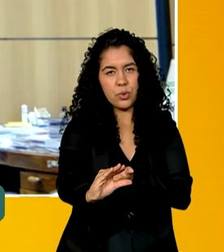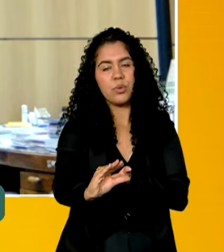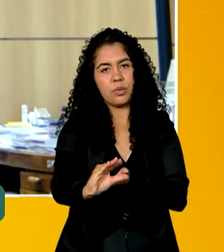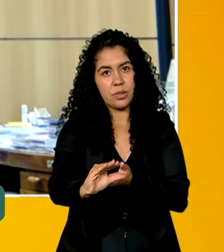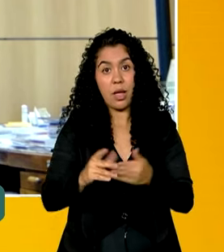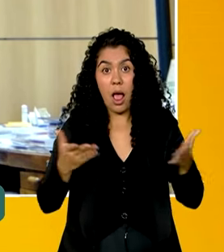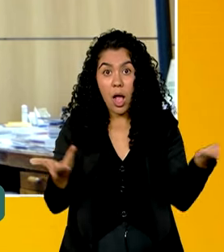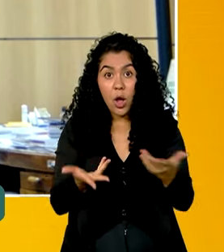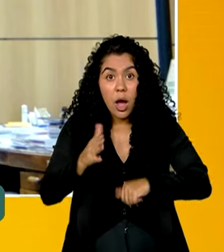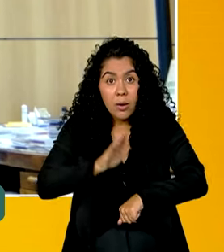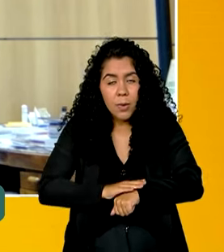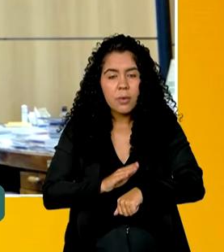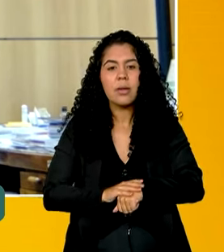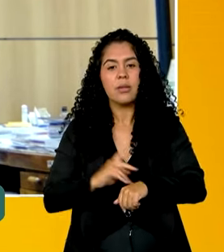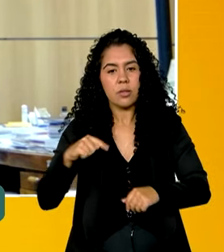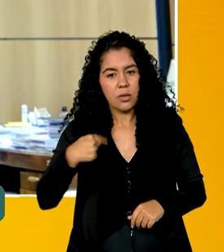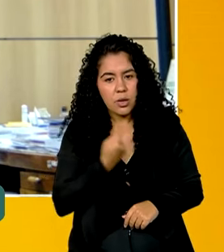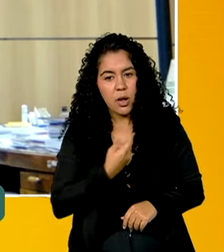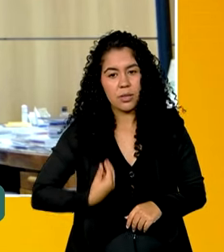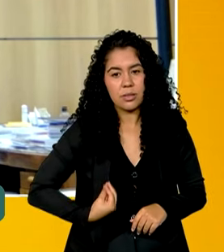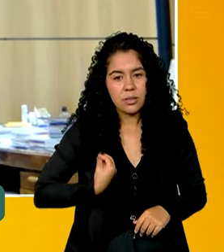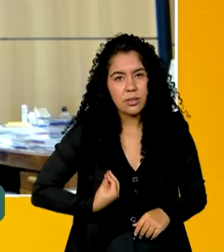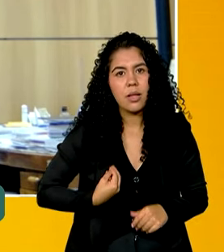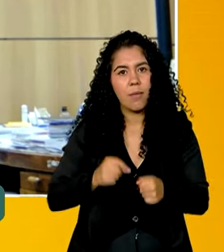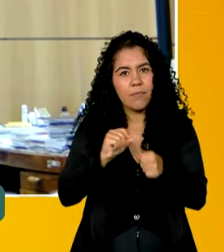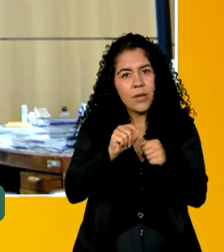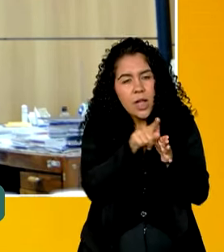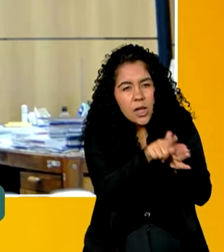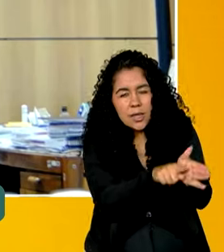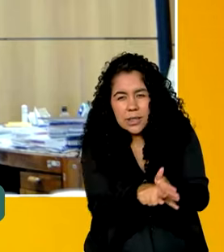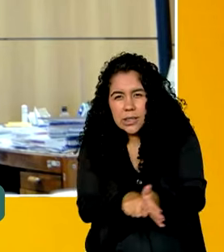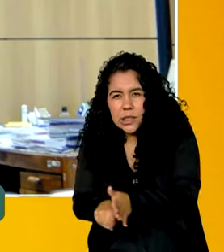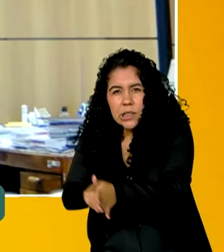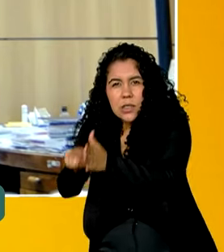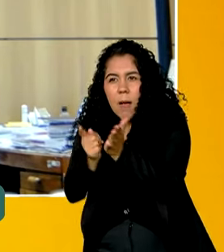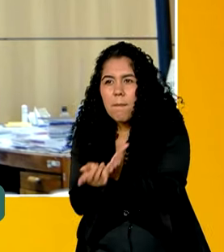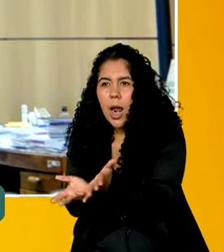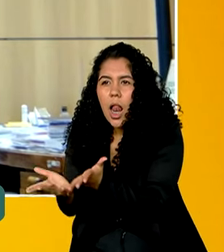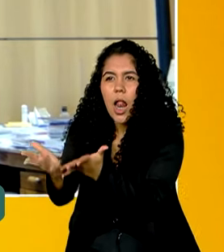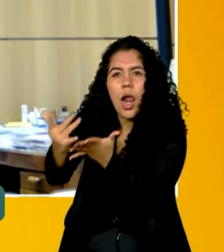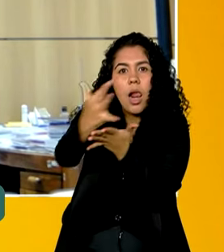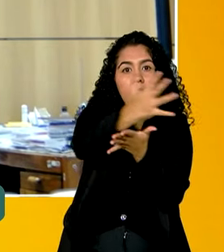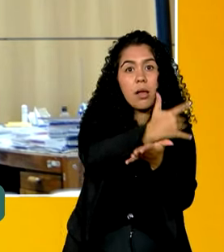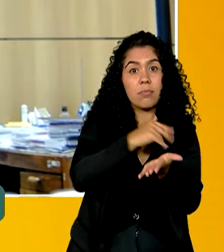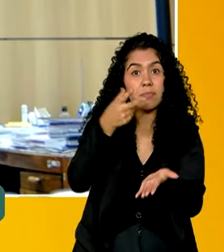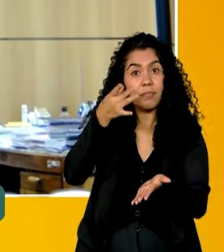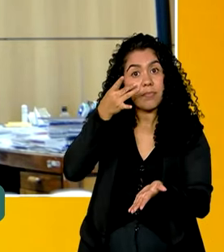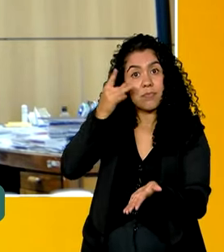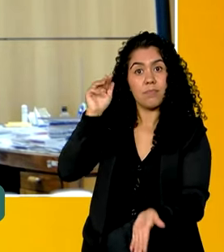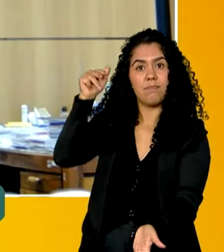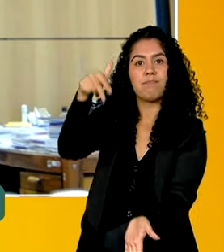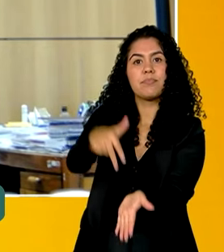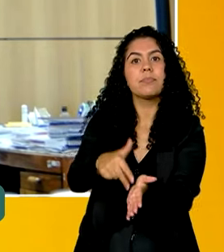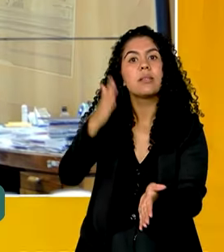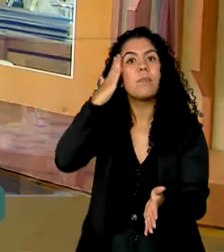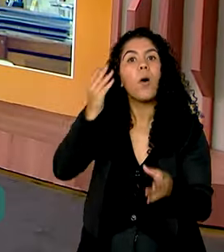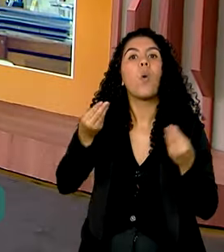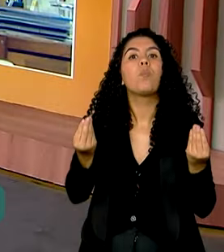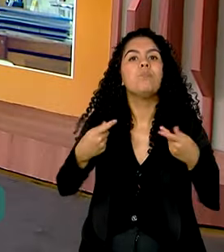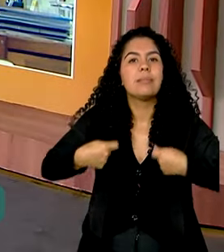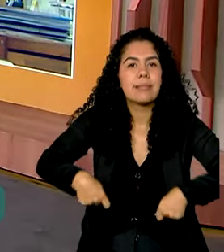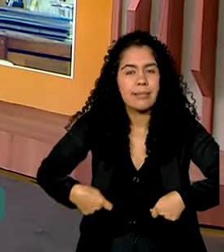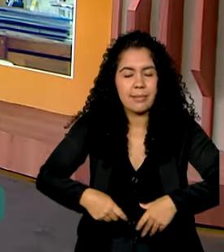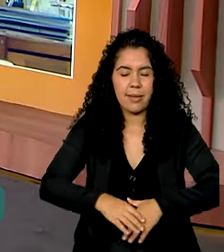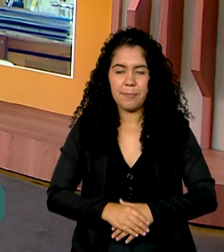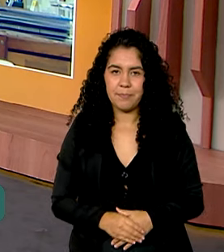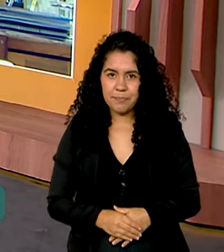momento exatamente fazendo esse levantamento aí em loco para saber a real necessidade. Tá